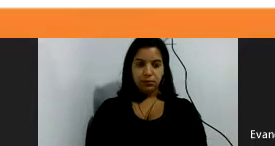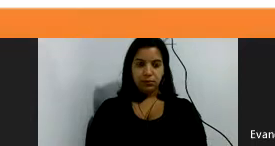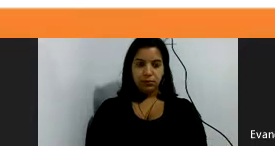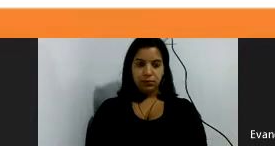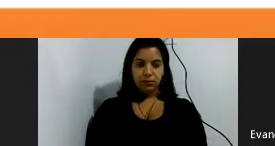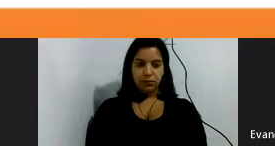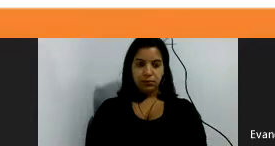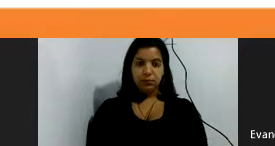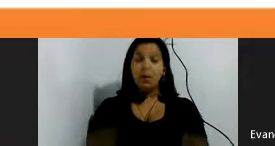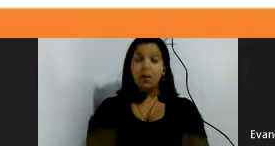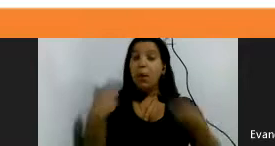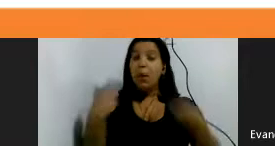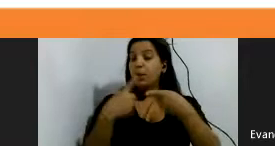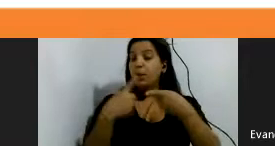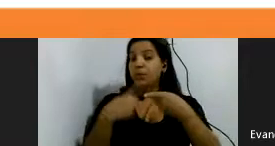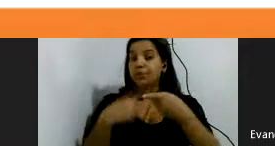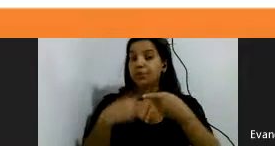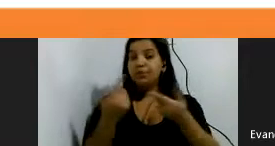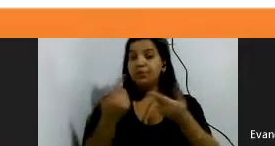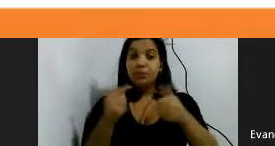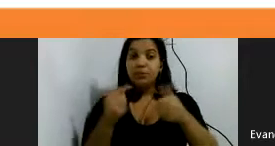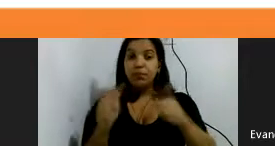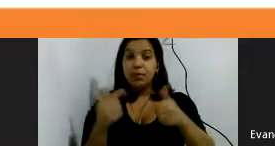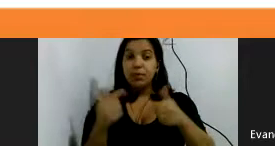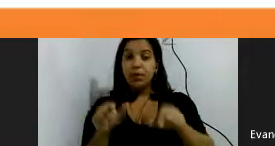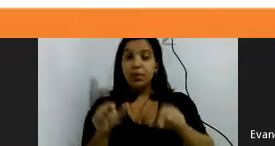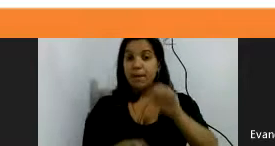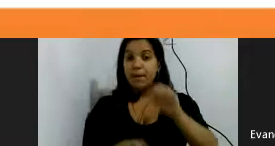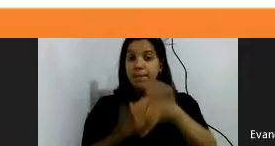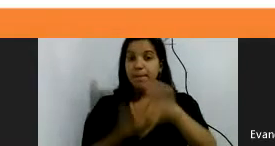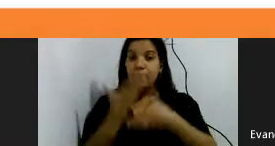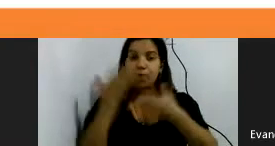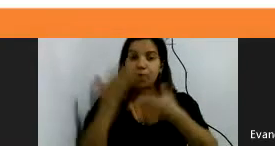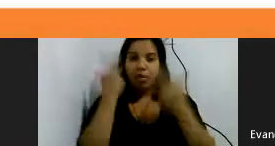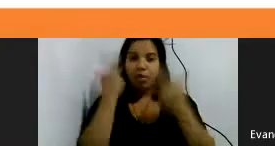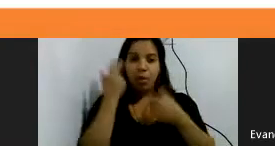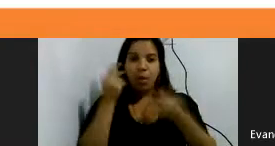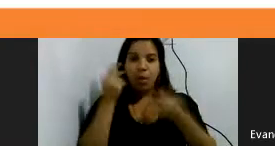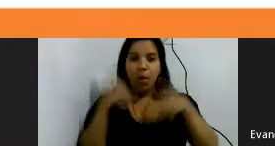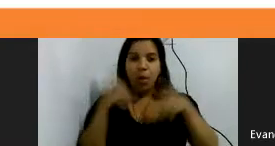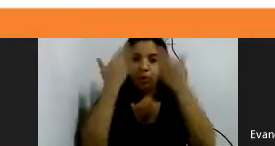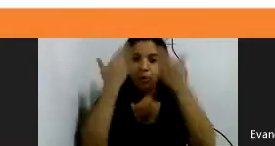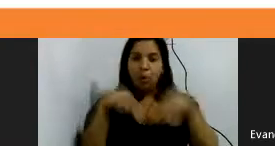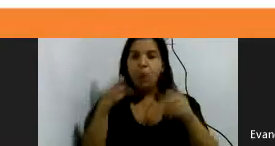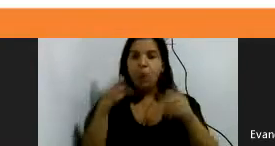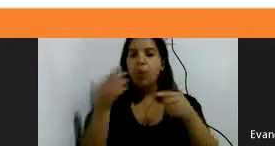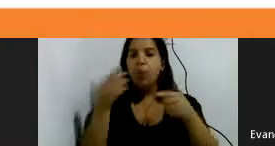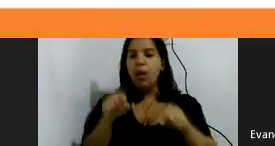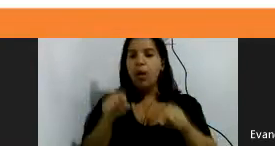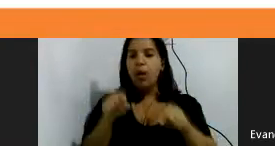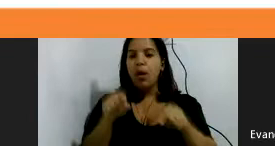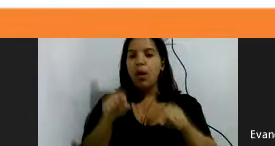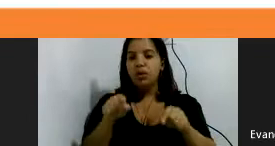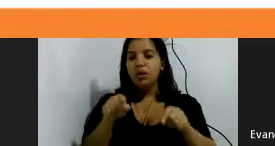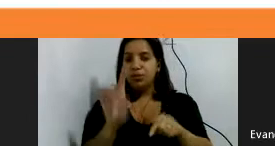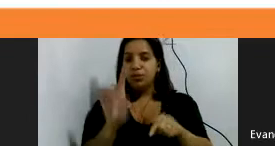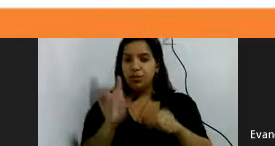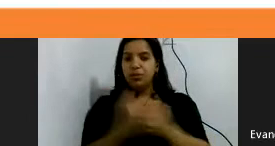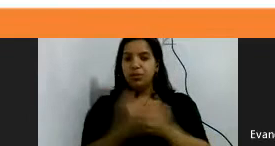É porque a gente não produz naturalmente anticorpos contra o